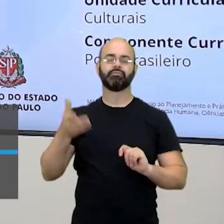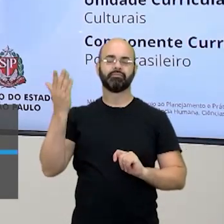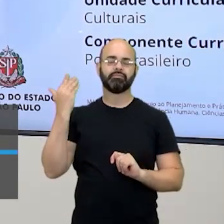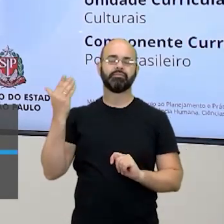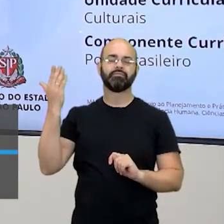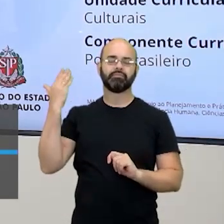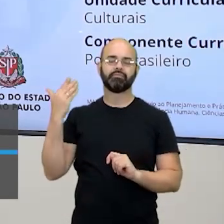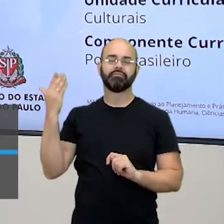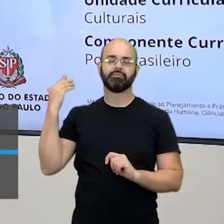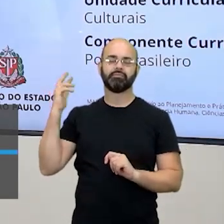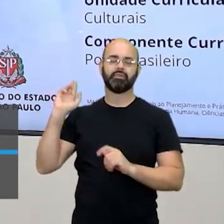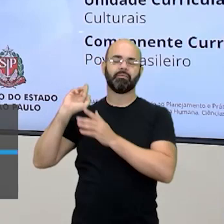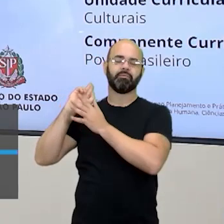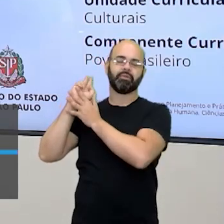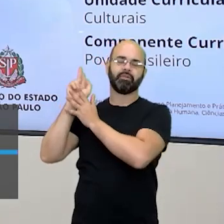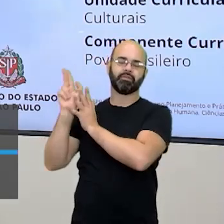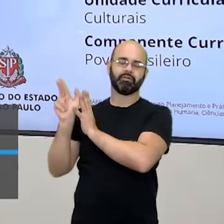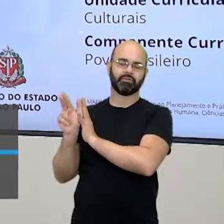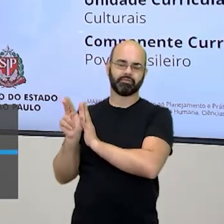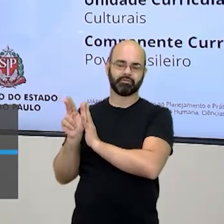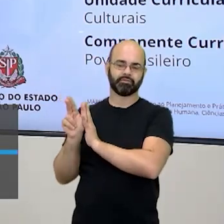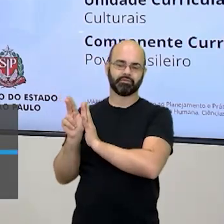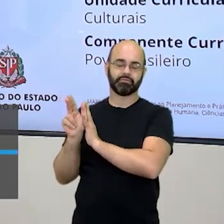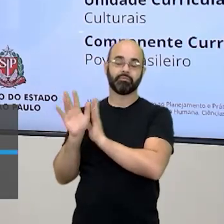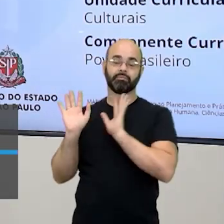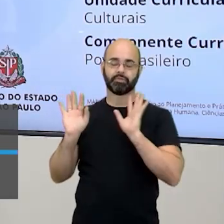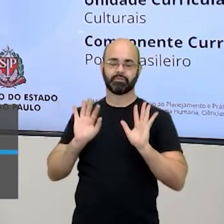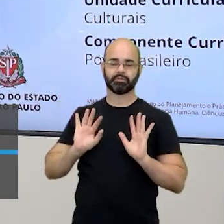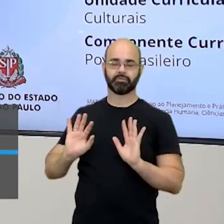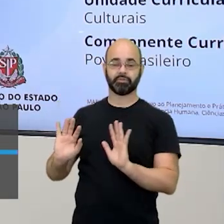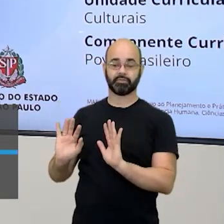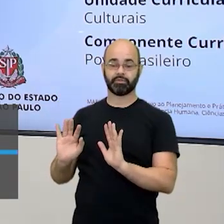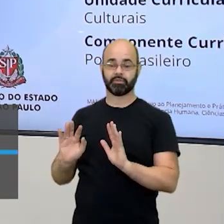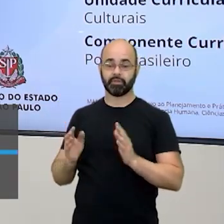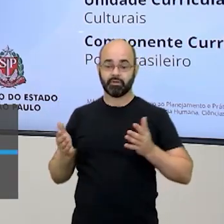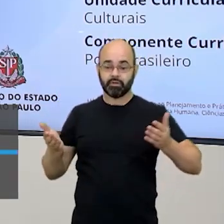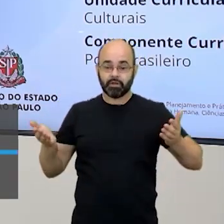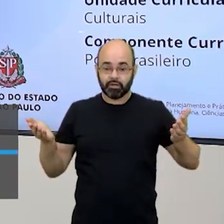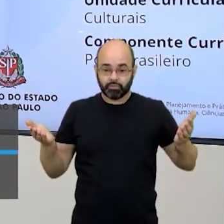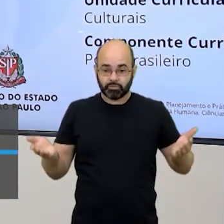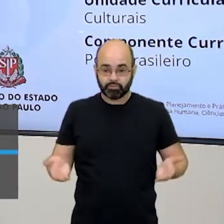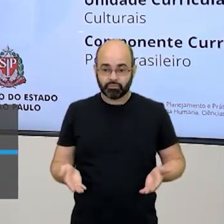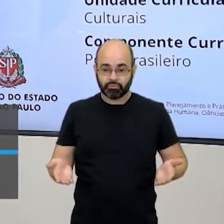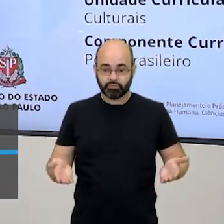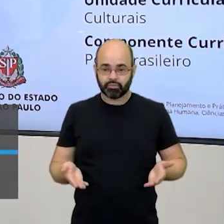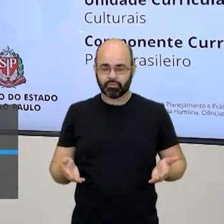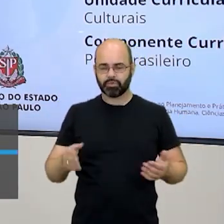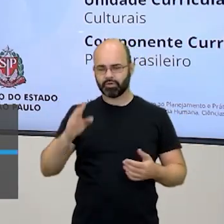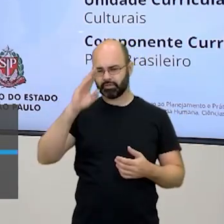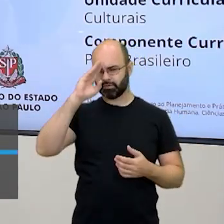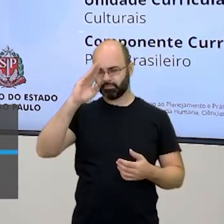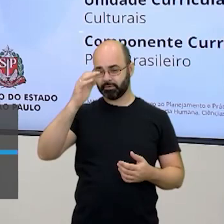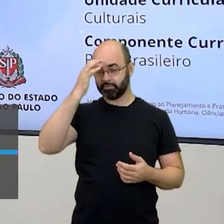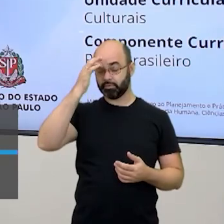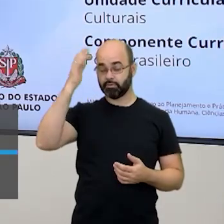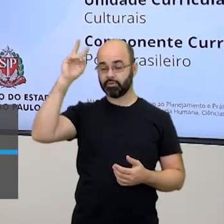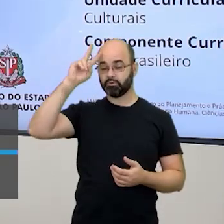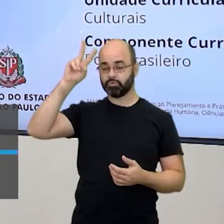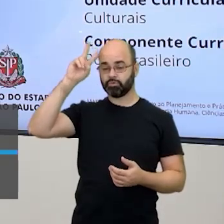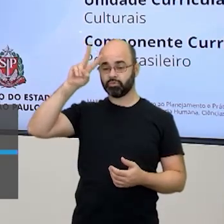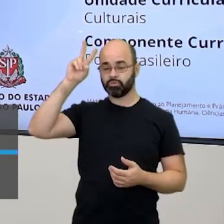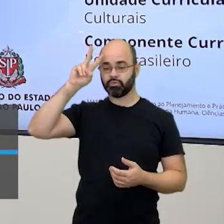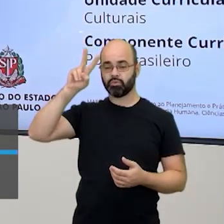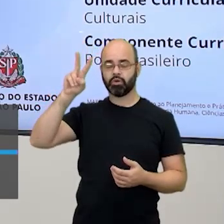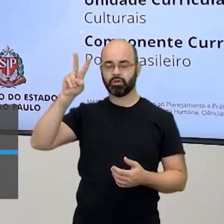interessa agora é resgatar uma construção histórica partindo das